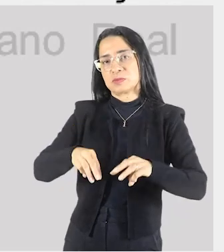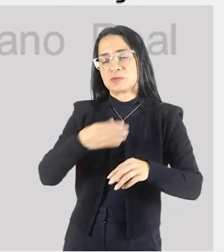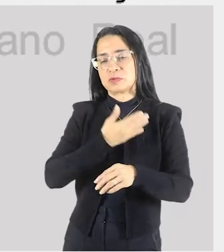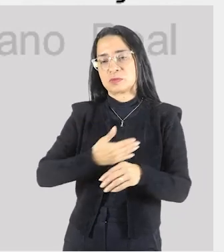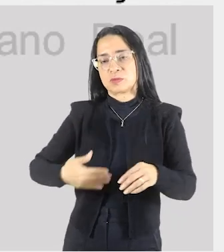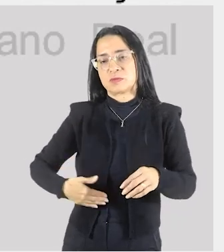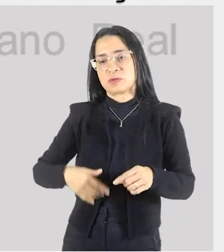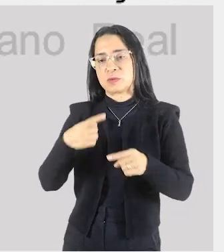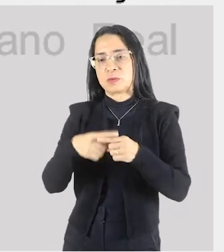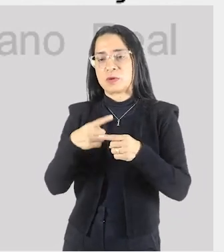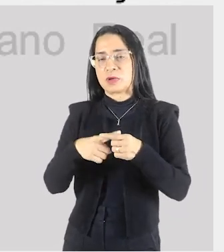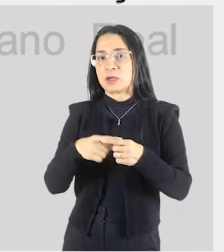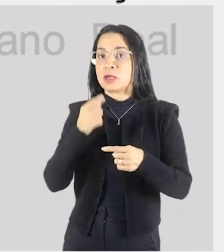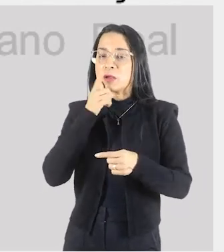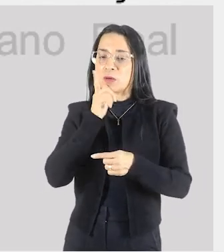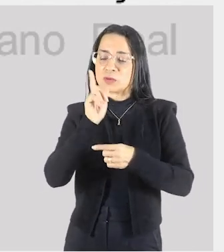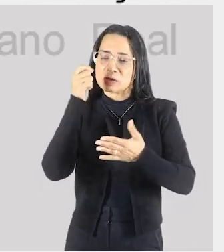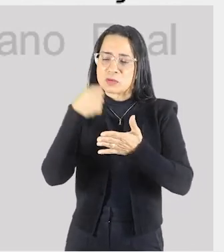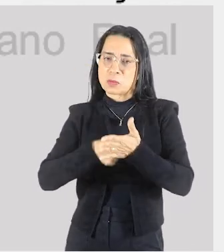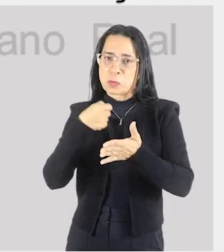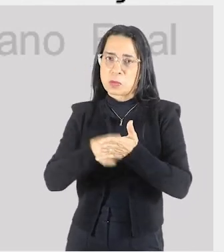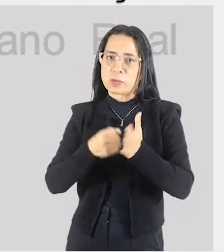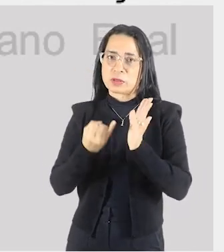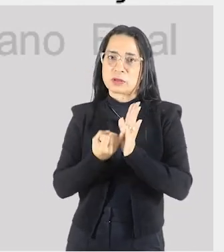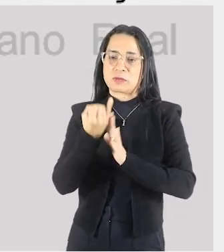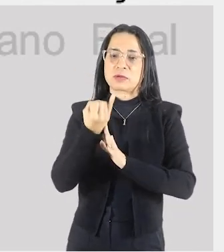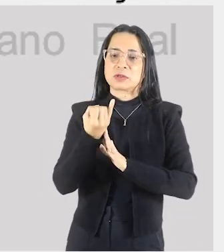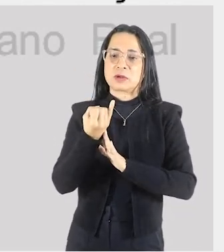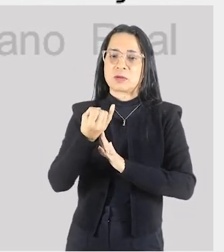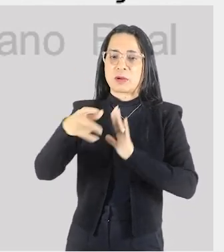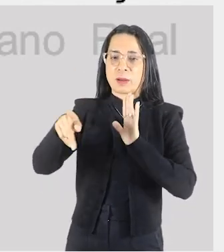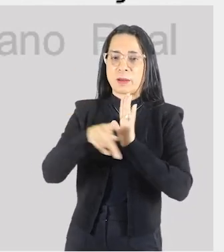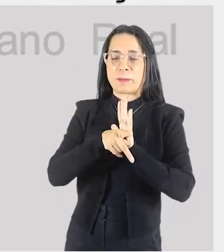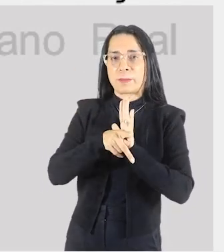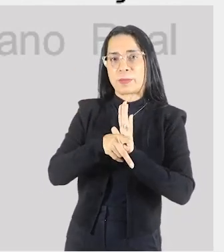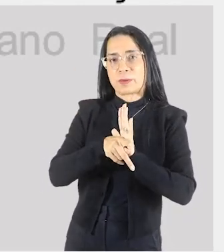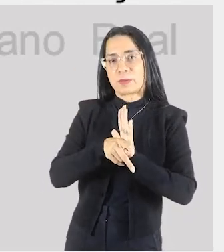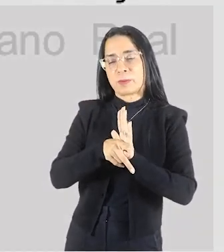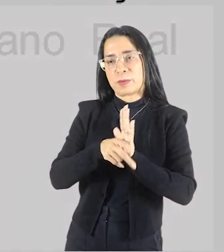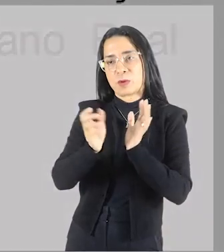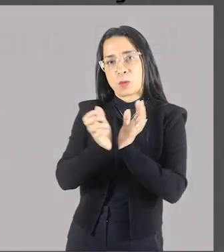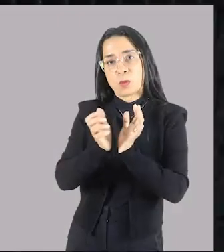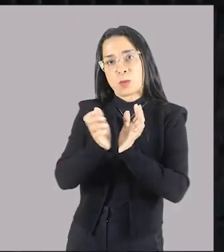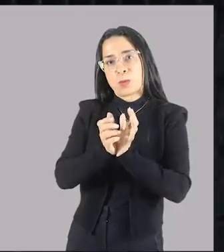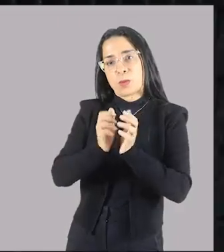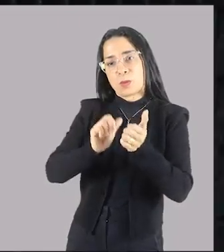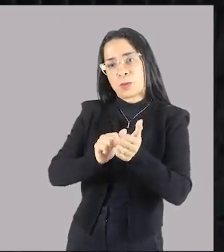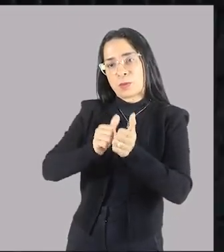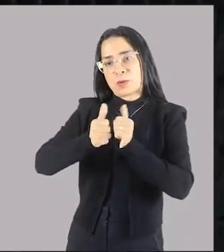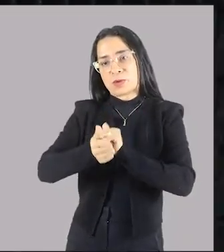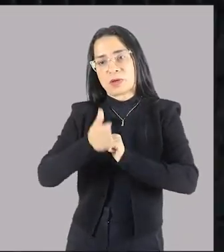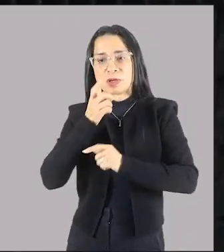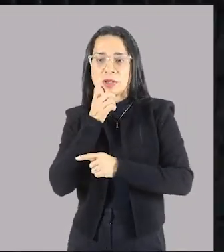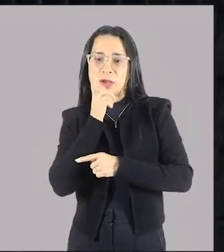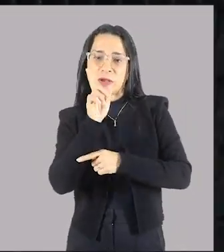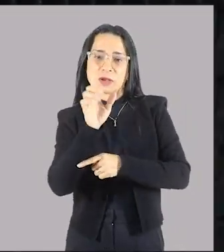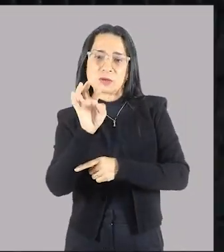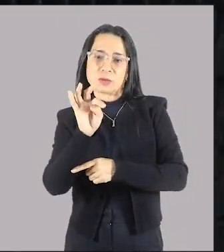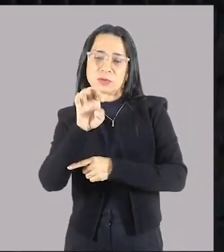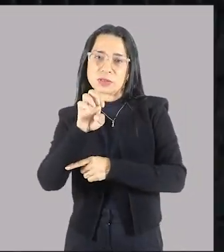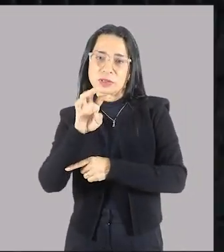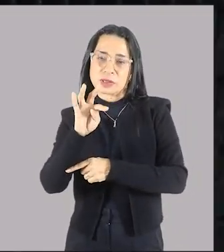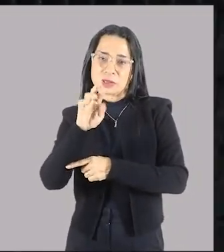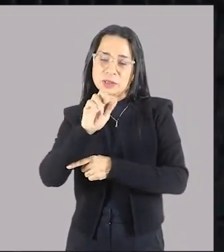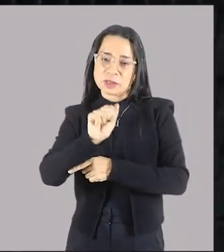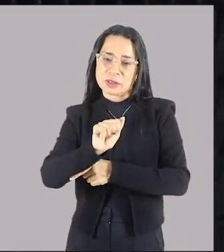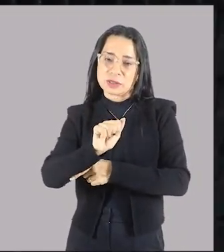inflação. A própria seleção brasileira de futebol ganhou o tetracampeonato em 94, então isso aí criou um clima